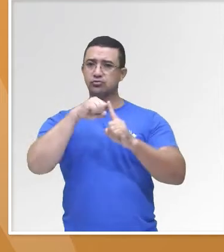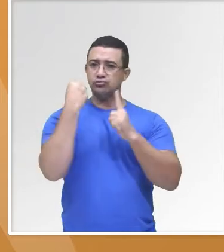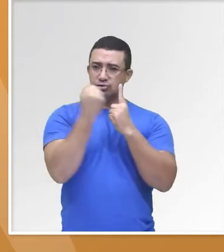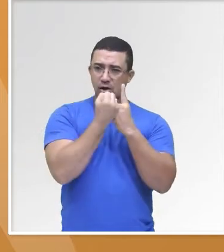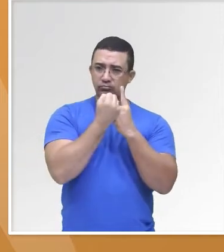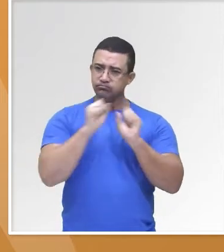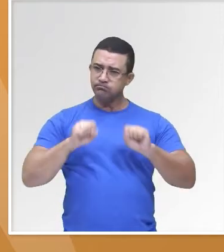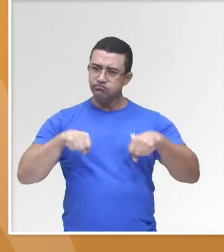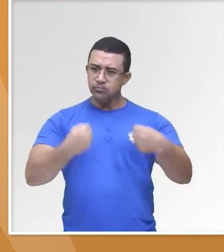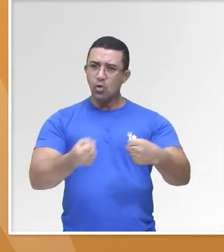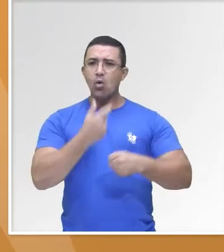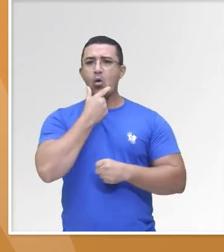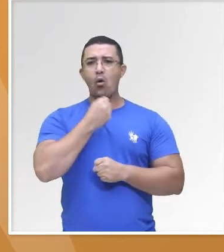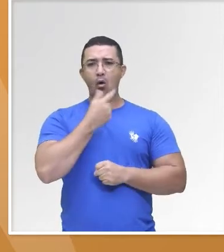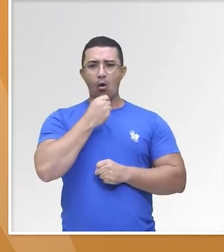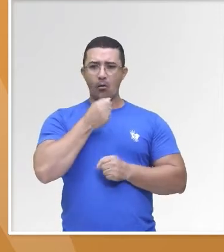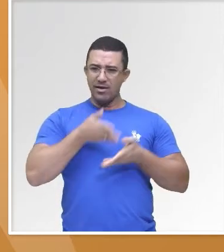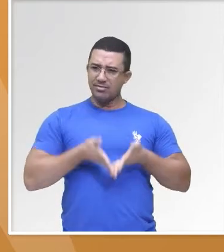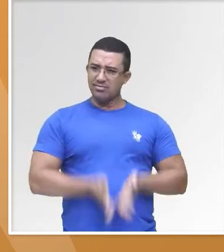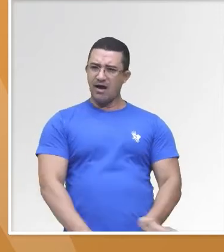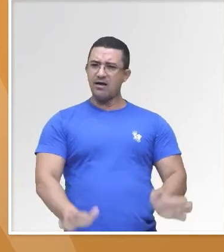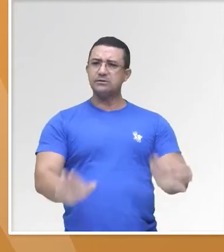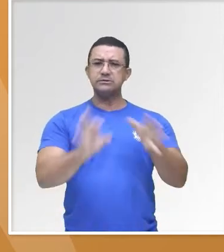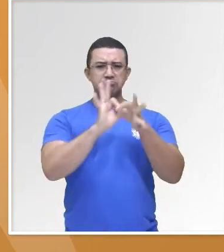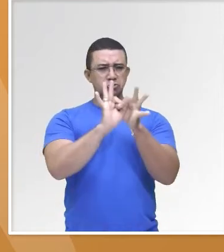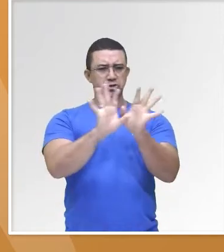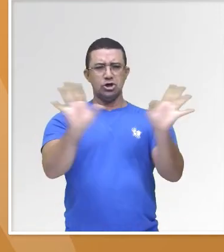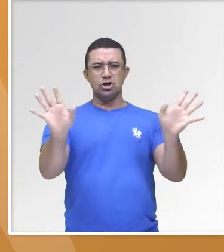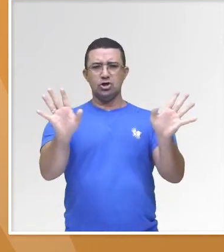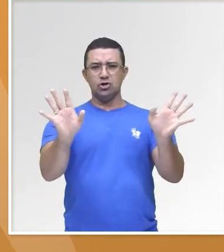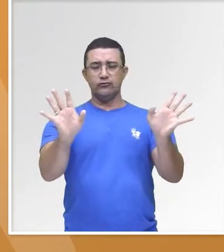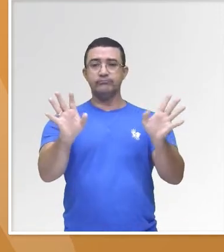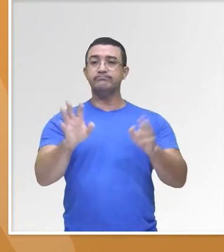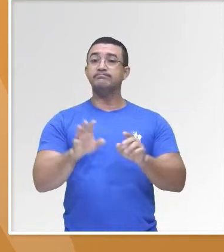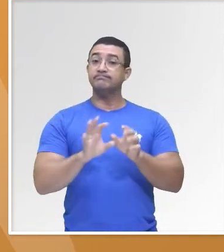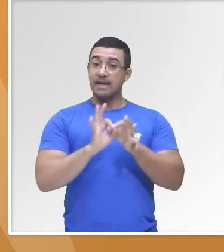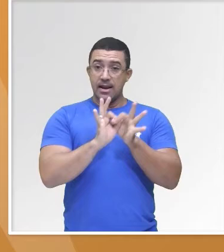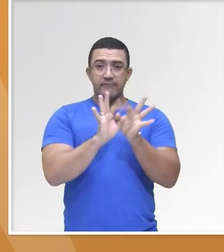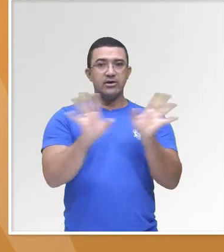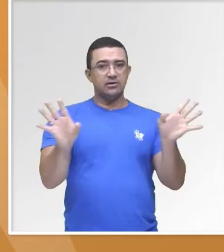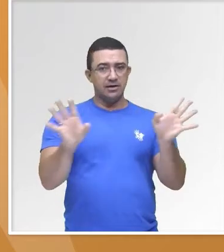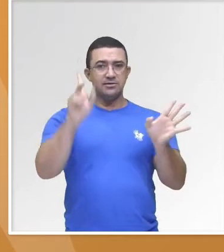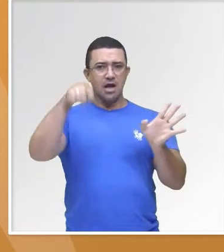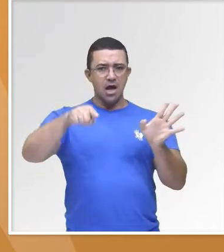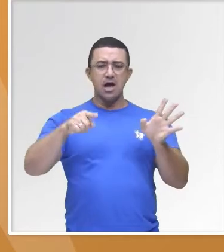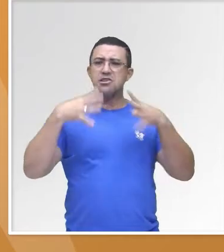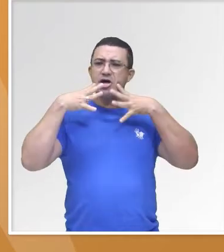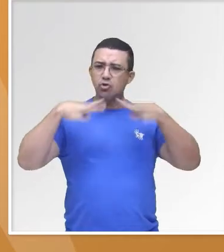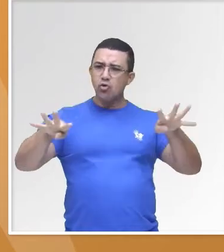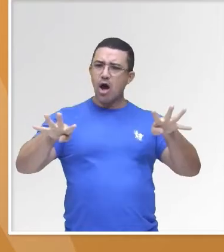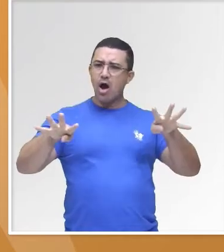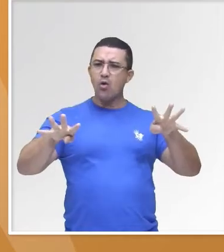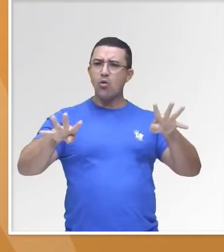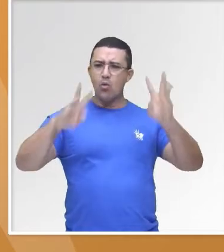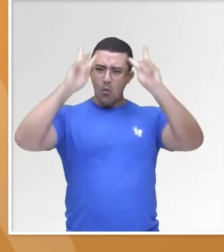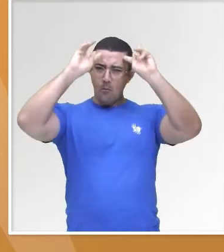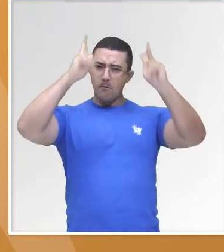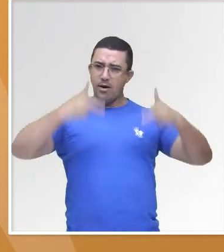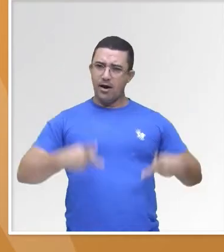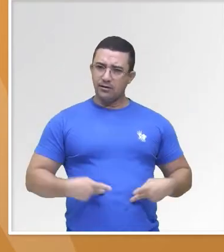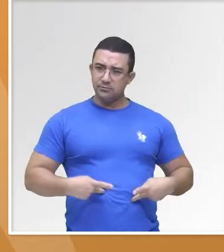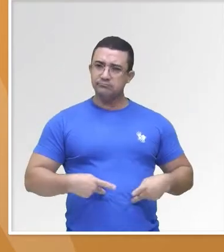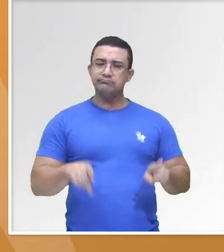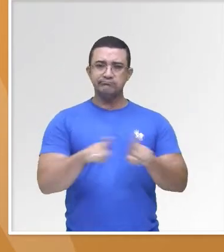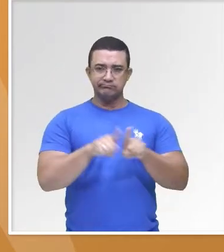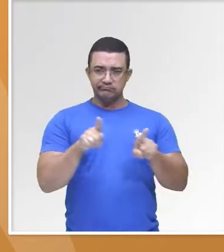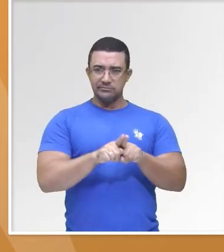que os homens nascem livres, sendo que a liberdade faz parte da natureza humana. Defende a